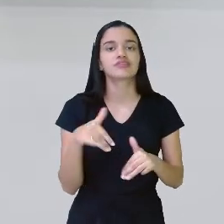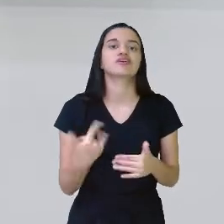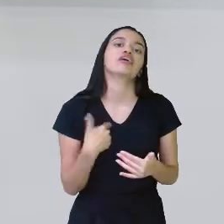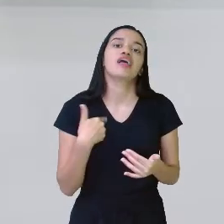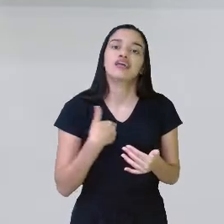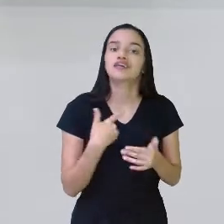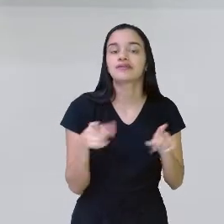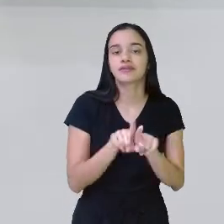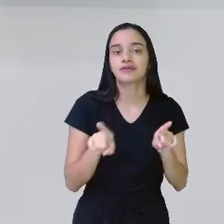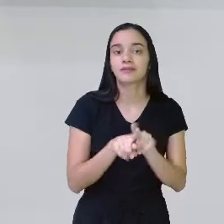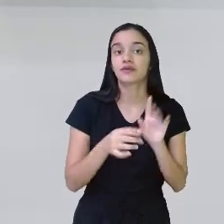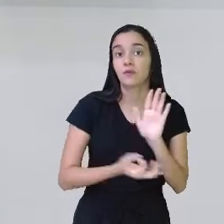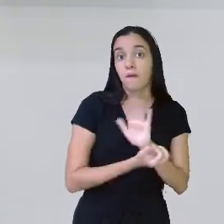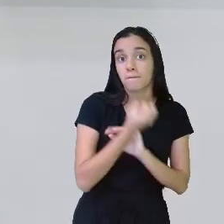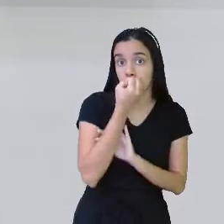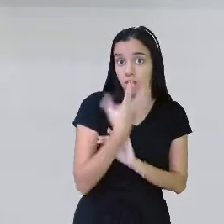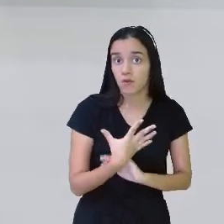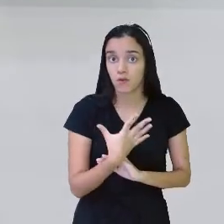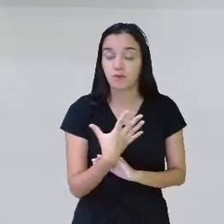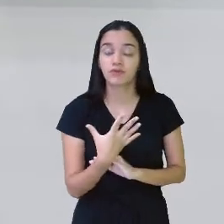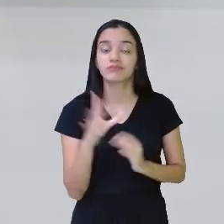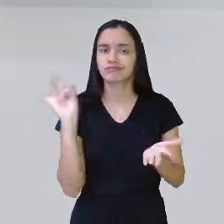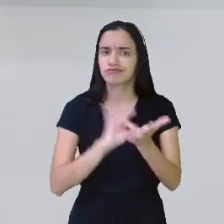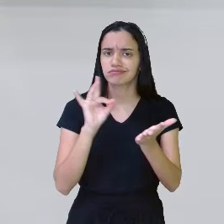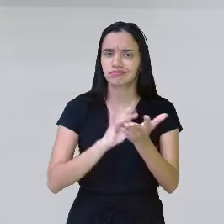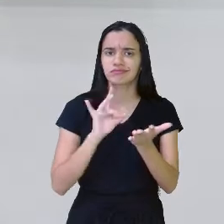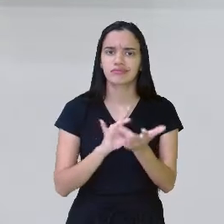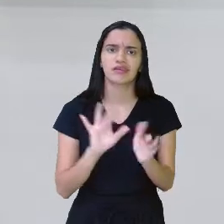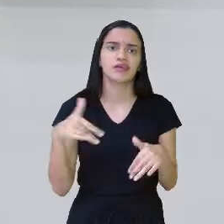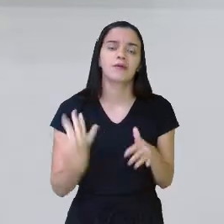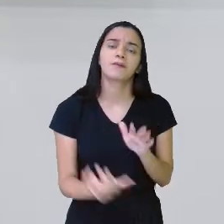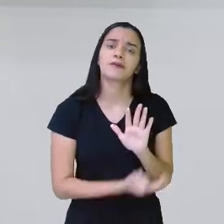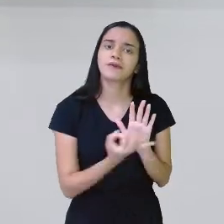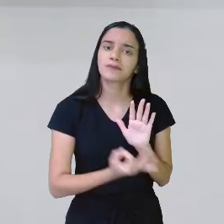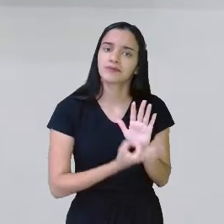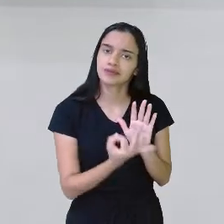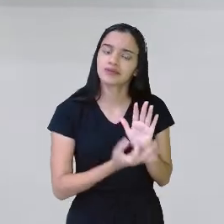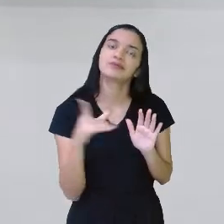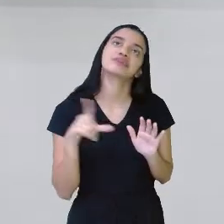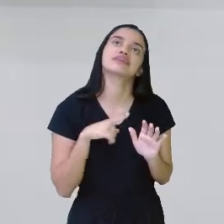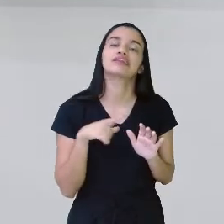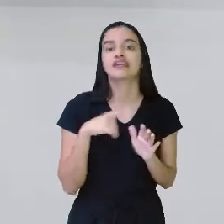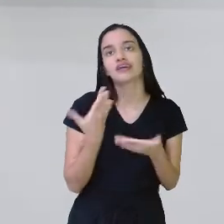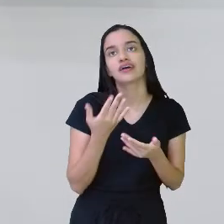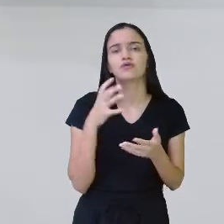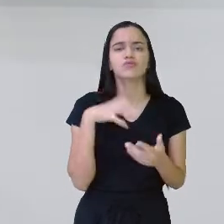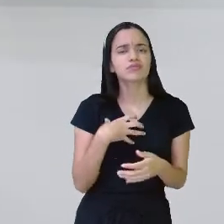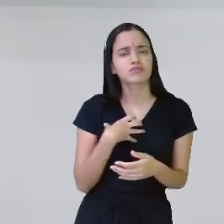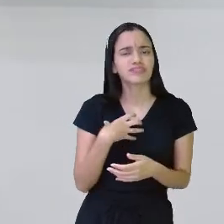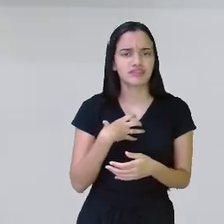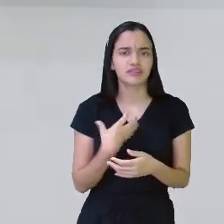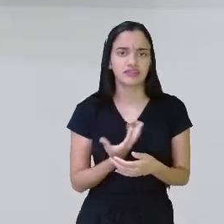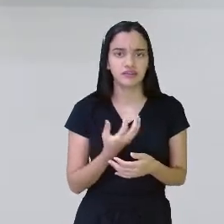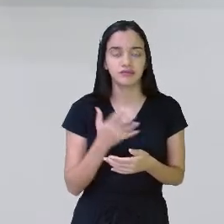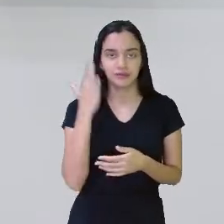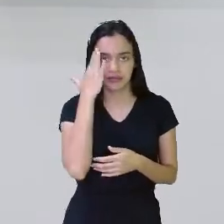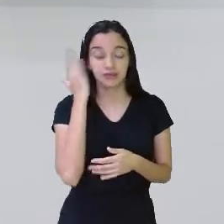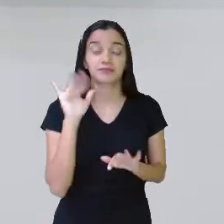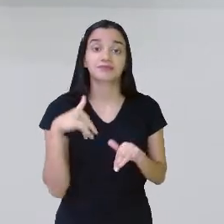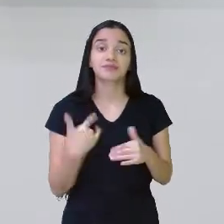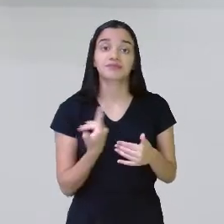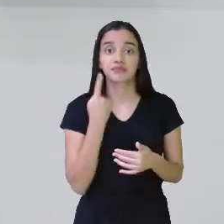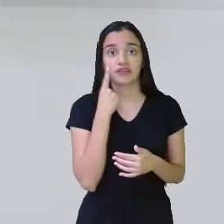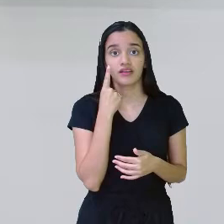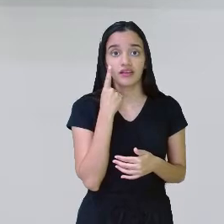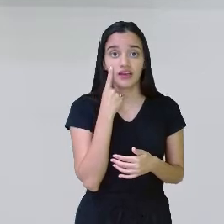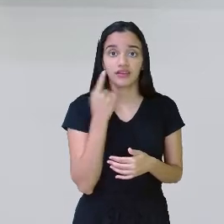torne a minha opinião relevante e que faça com que a minha opinião ele tenha algum sentido, né?